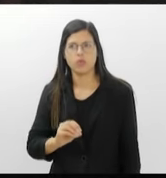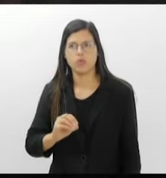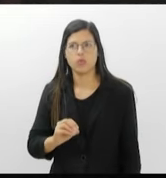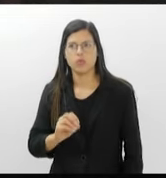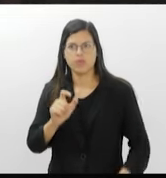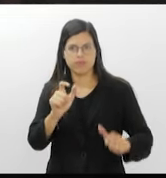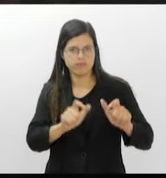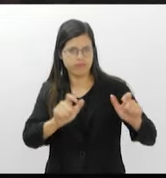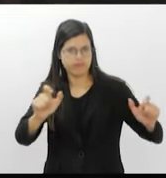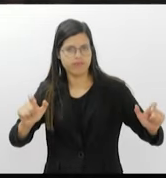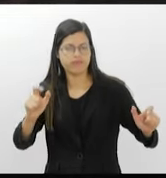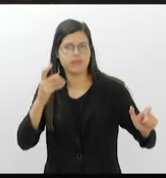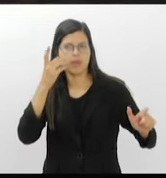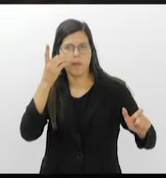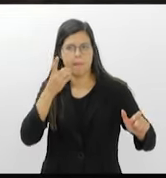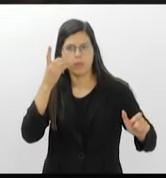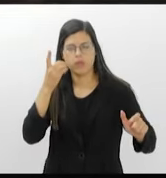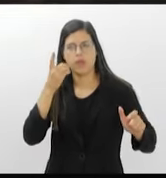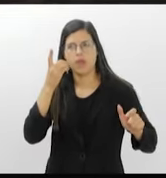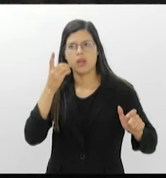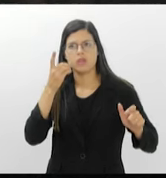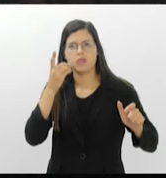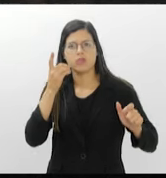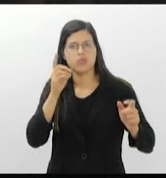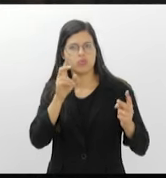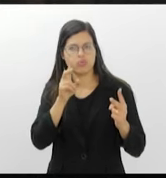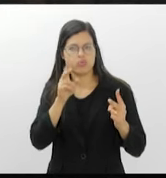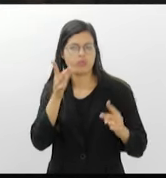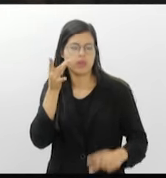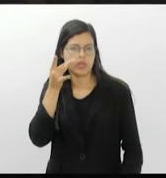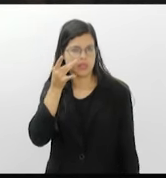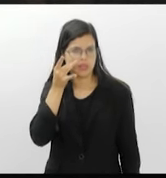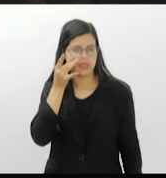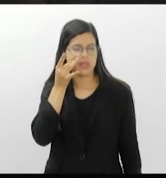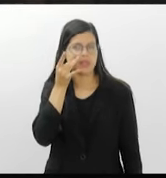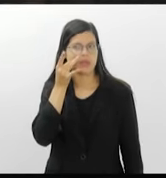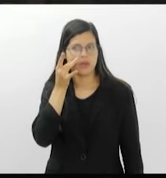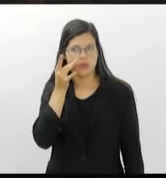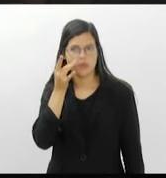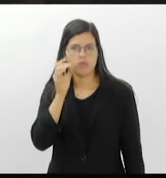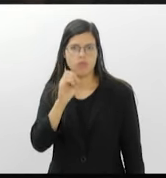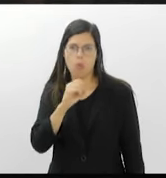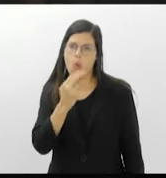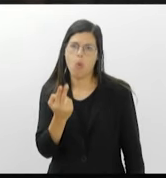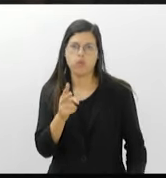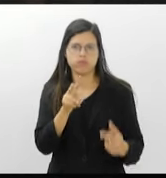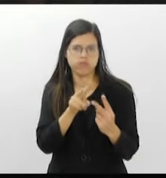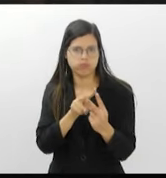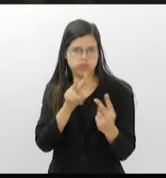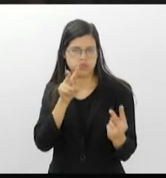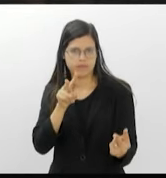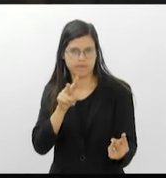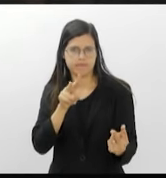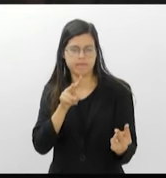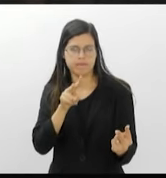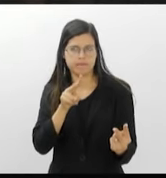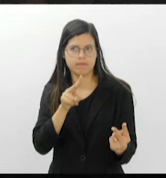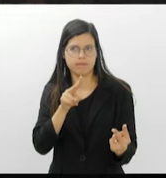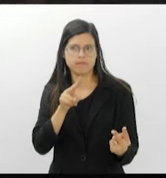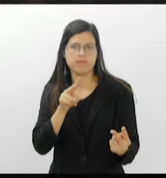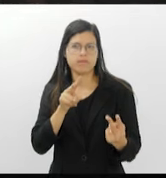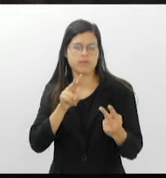senhoras e senhores deputados que nos assistem de forma presencial ou remota,